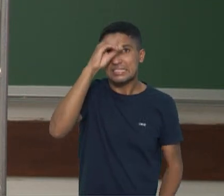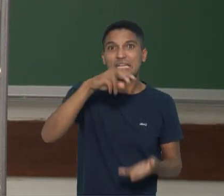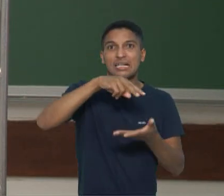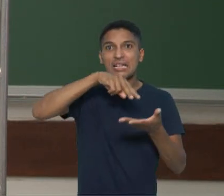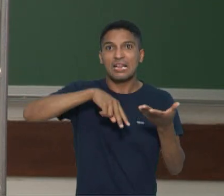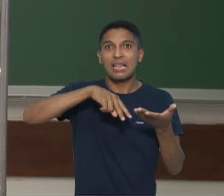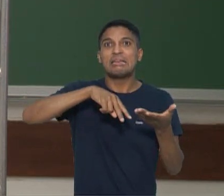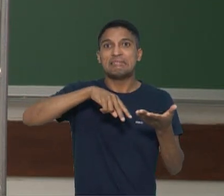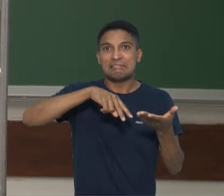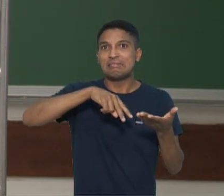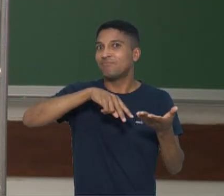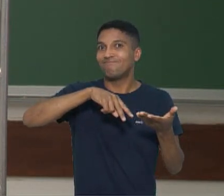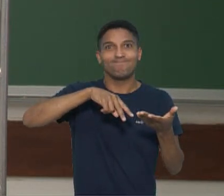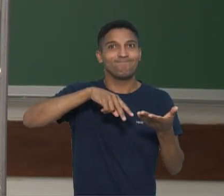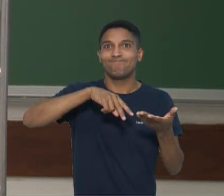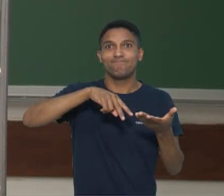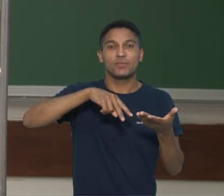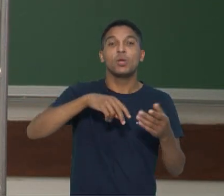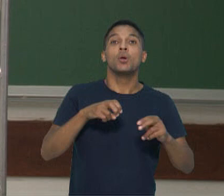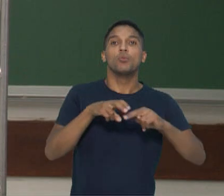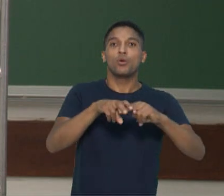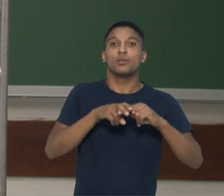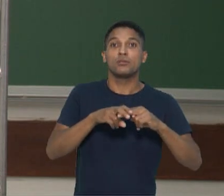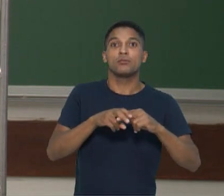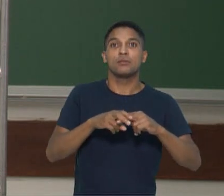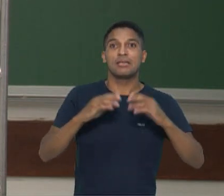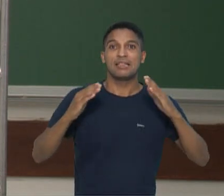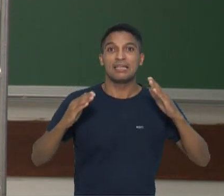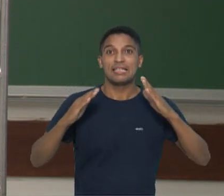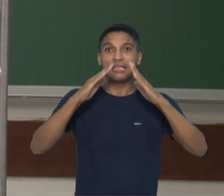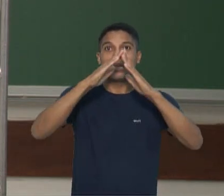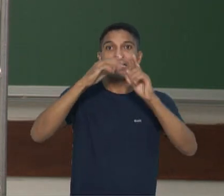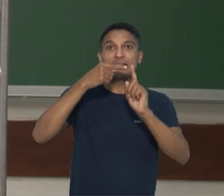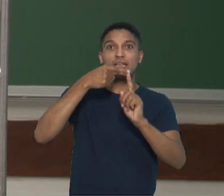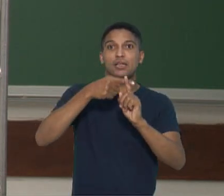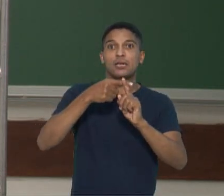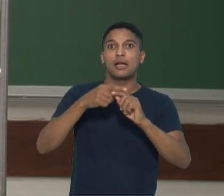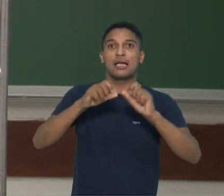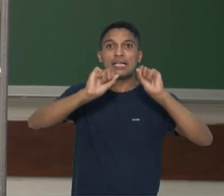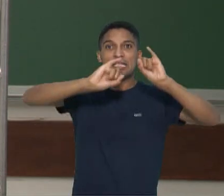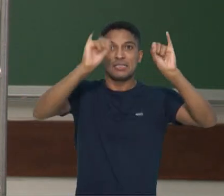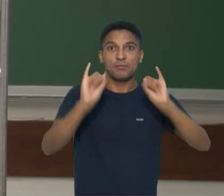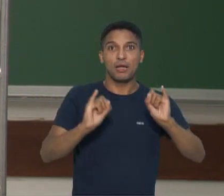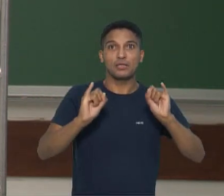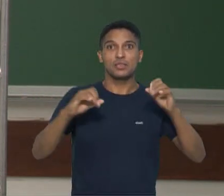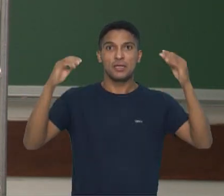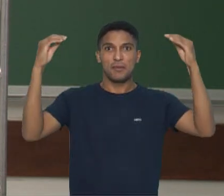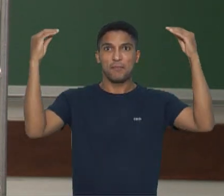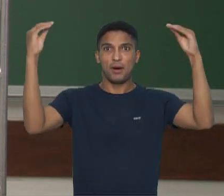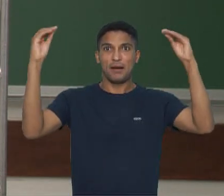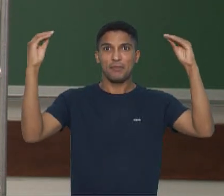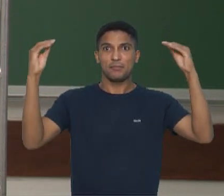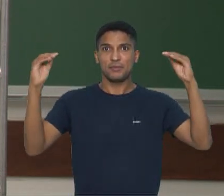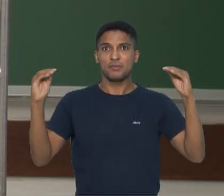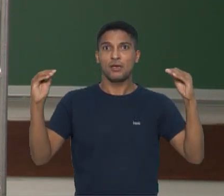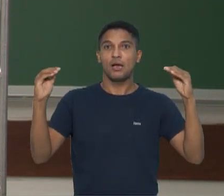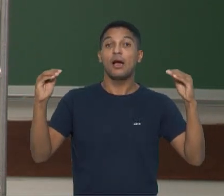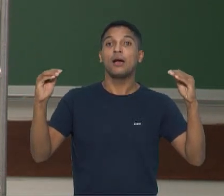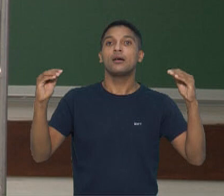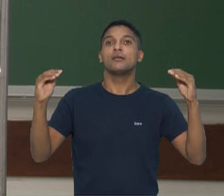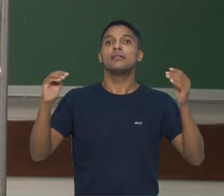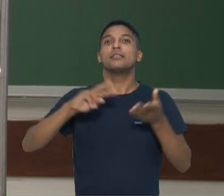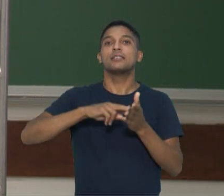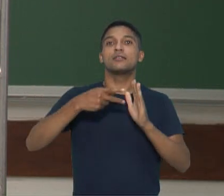das basílicas, eram para exemplificar ou para doutrinar ou para